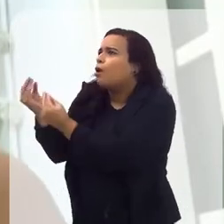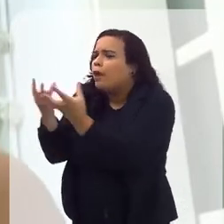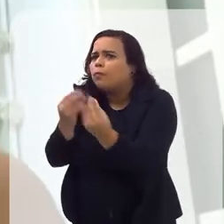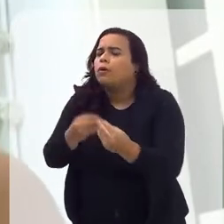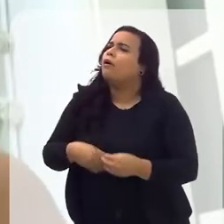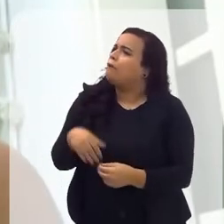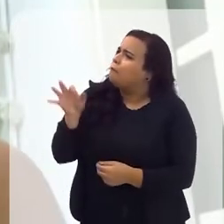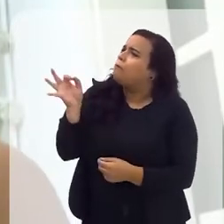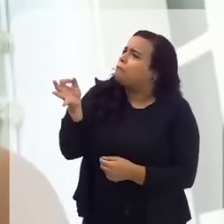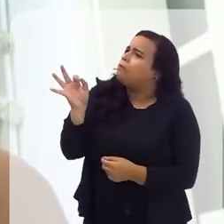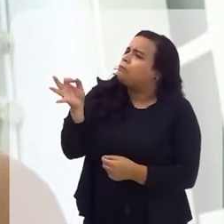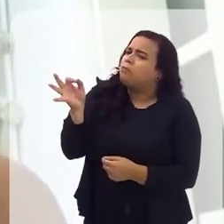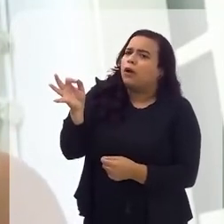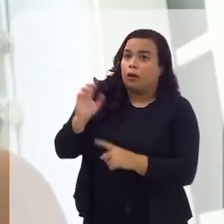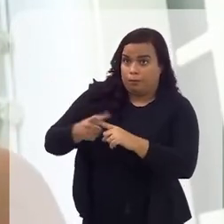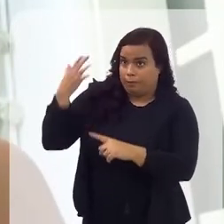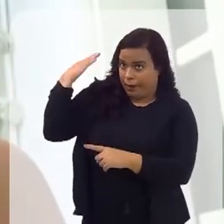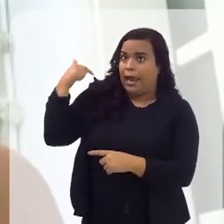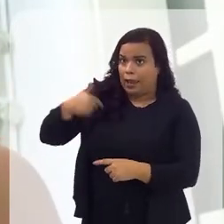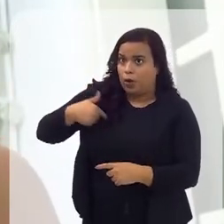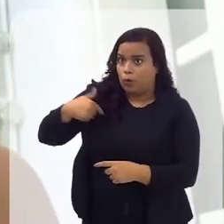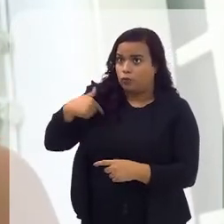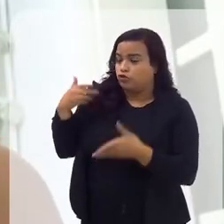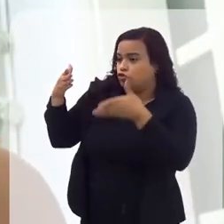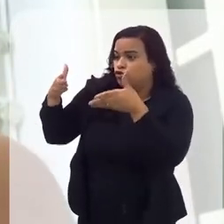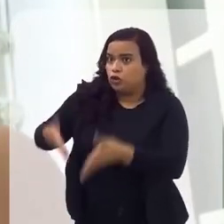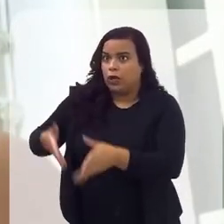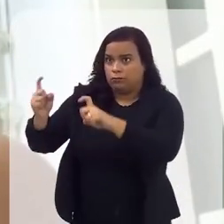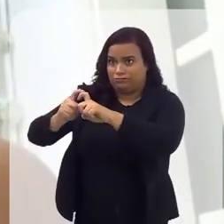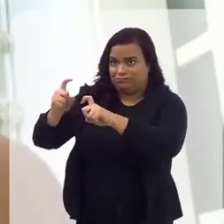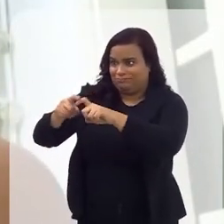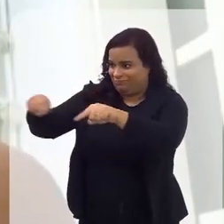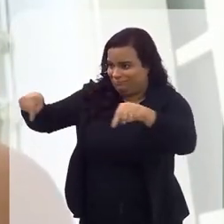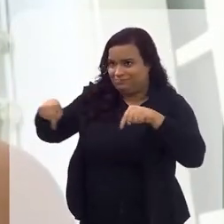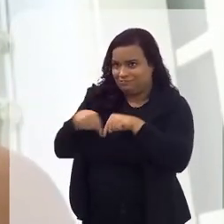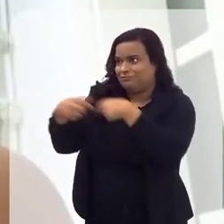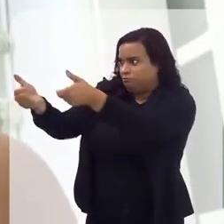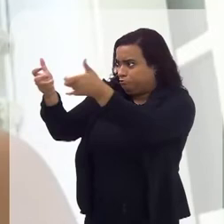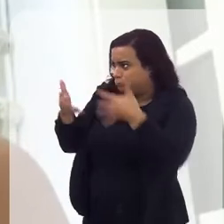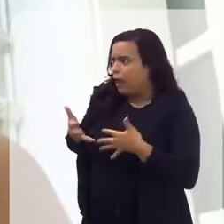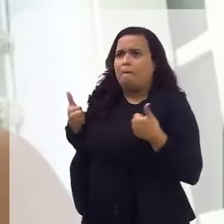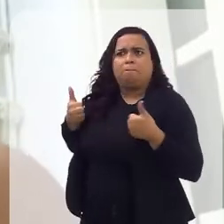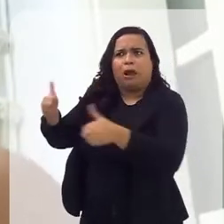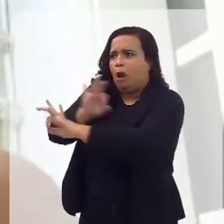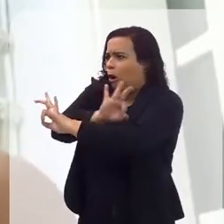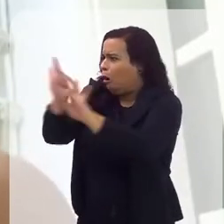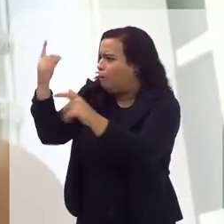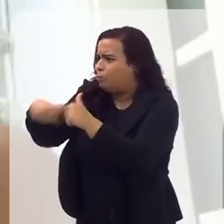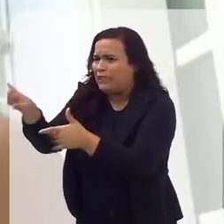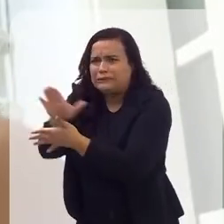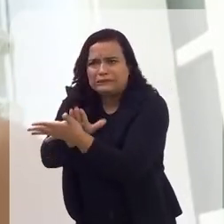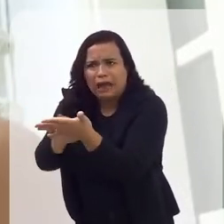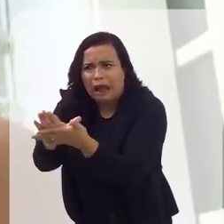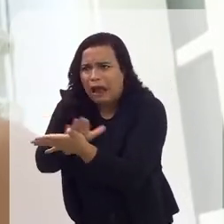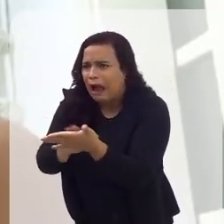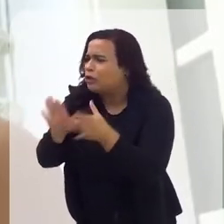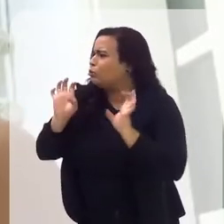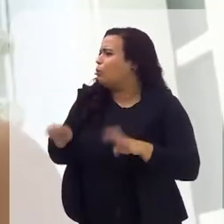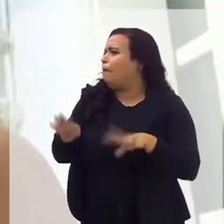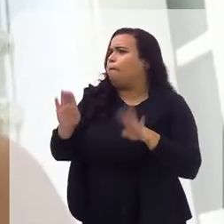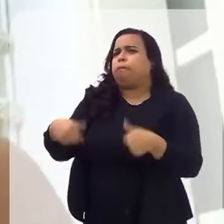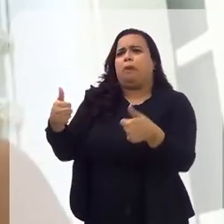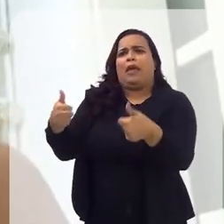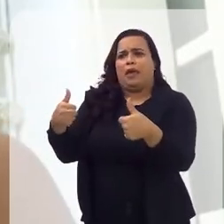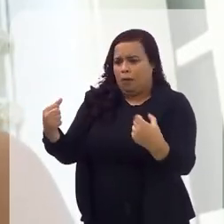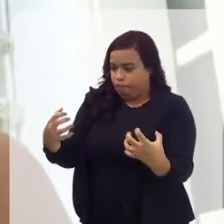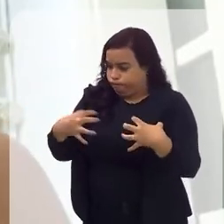muitas mulheres, eu, por exemplo, quando eu cheguei naquele consultório de um médico e ele diz para mim que está tudo bem, que não vou ter problemas lá na